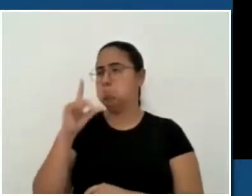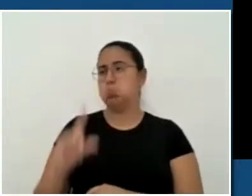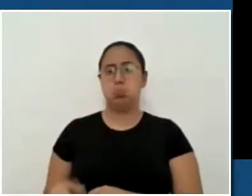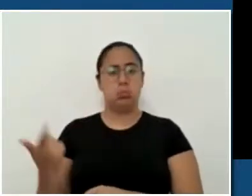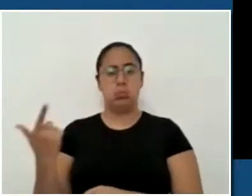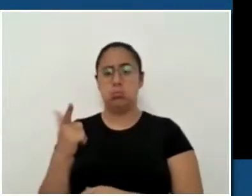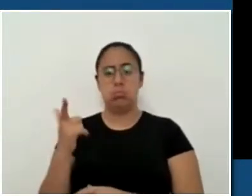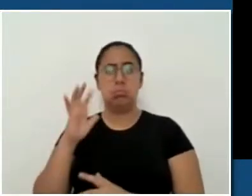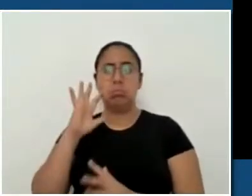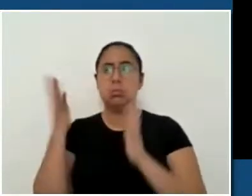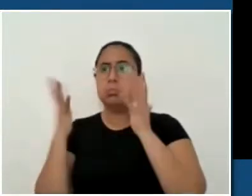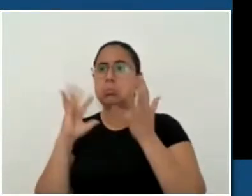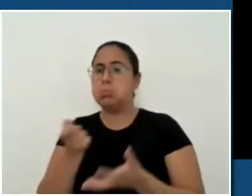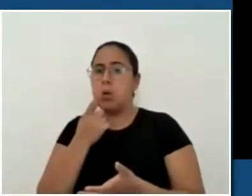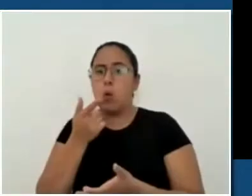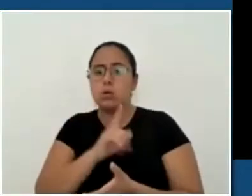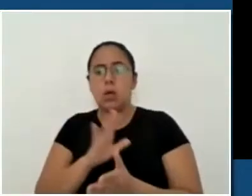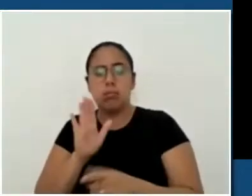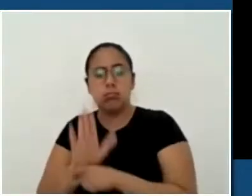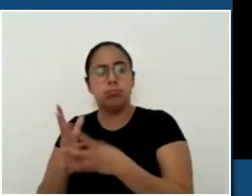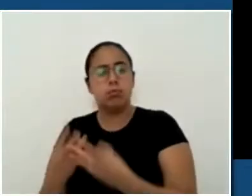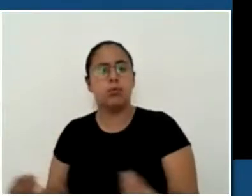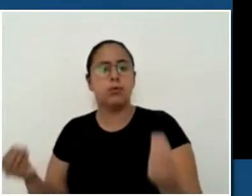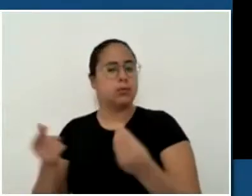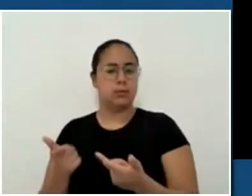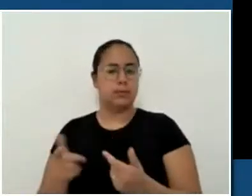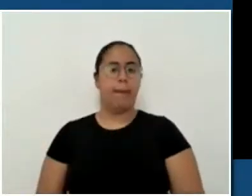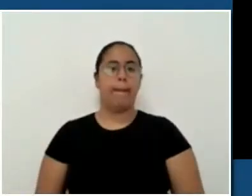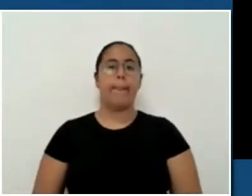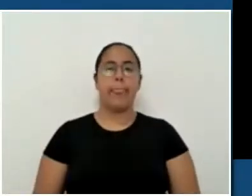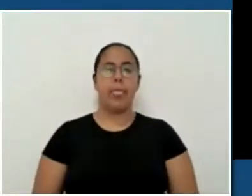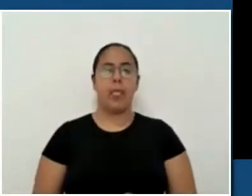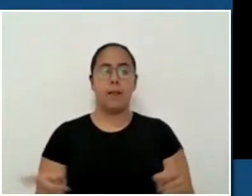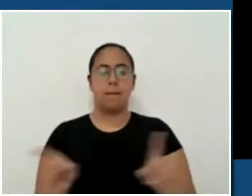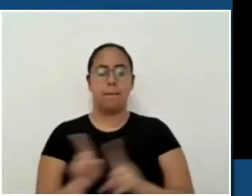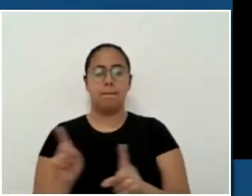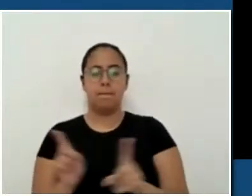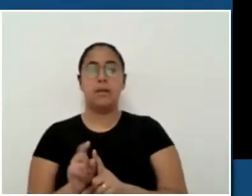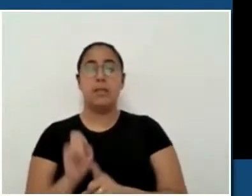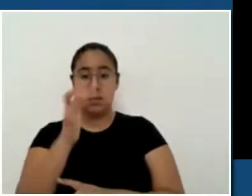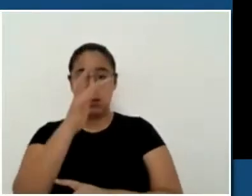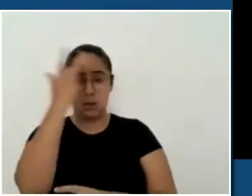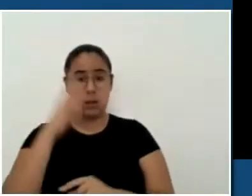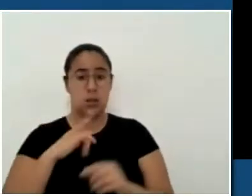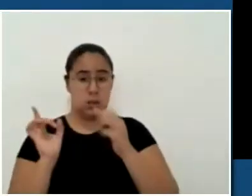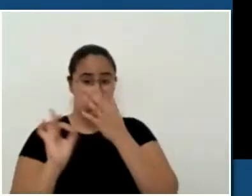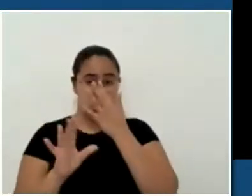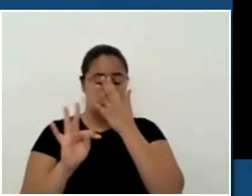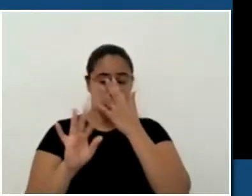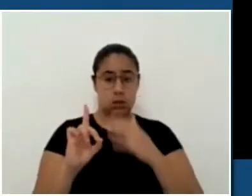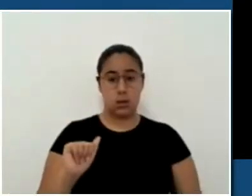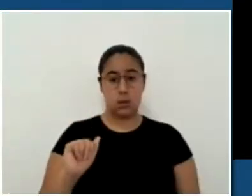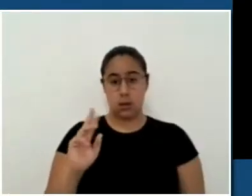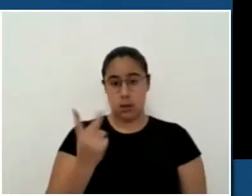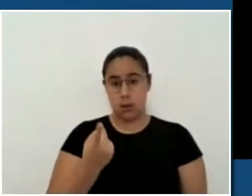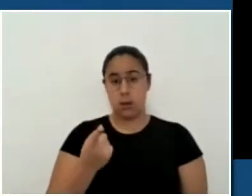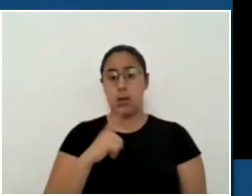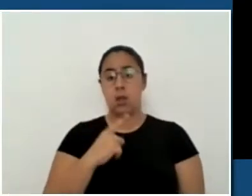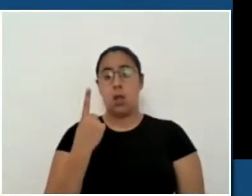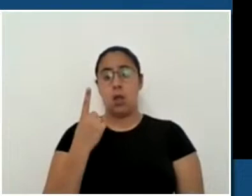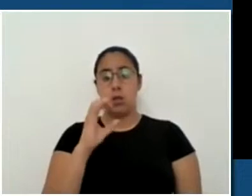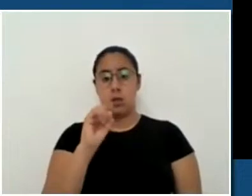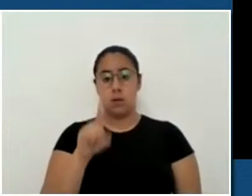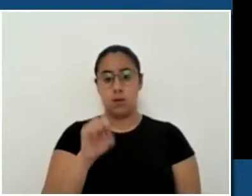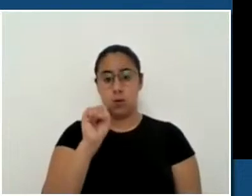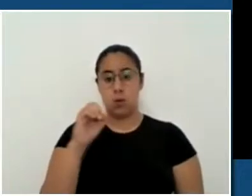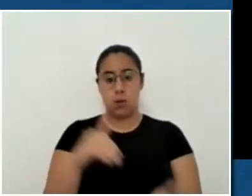o TDAH puro. Tamanho de efeito, quando o indivíduo tem só TDAH, varia o número de 0,8 a 1,3. Tamanho de efeito